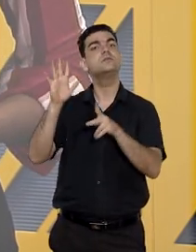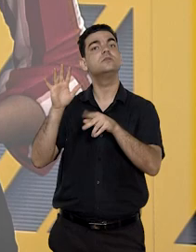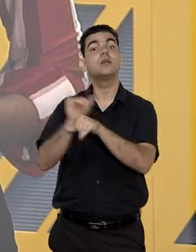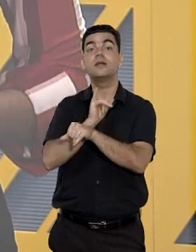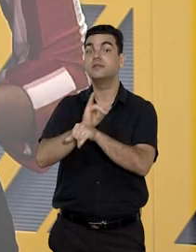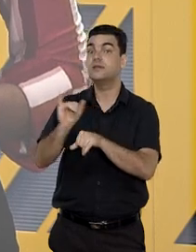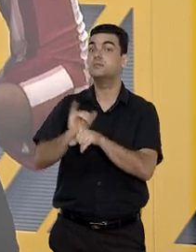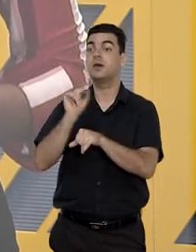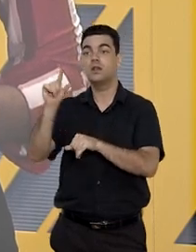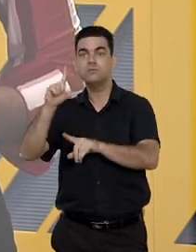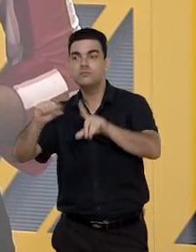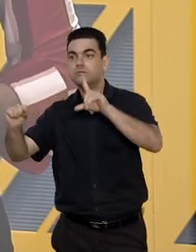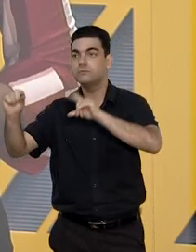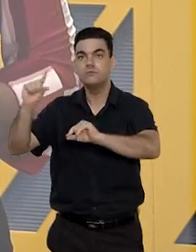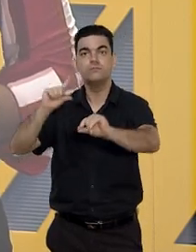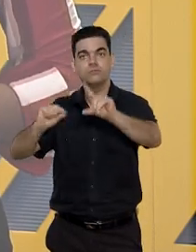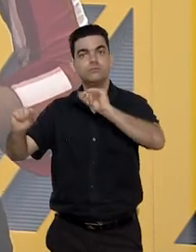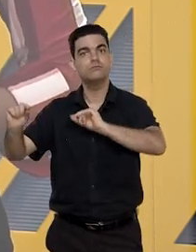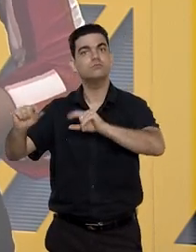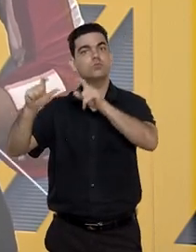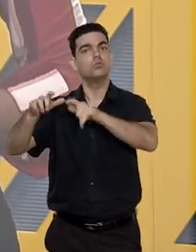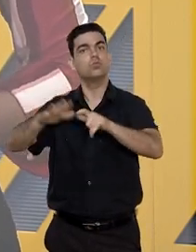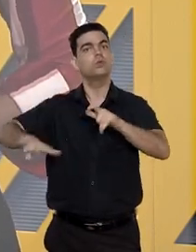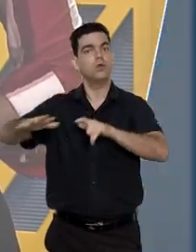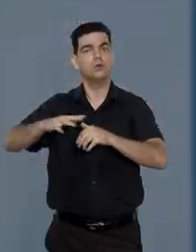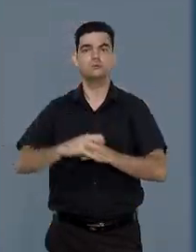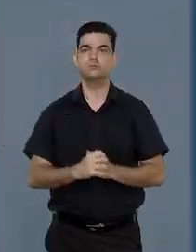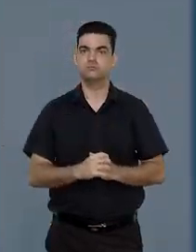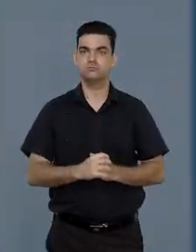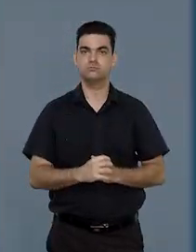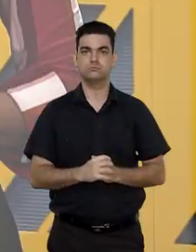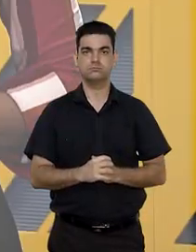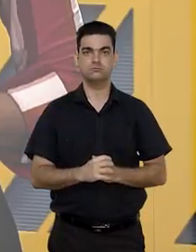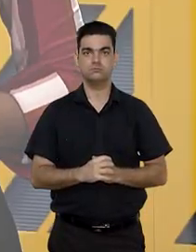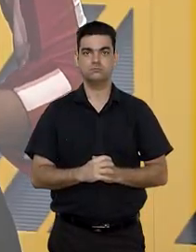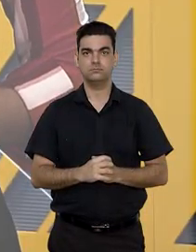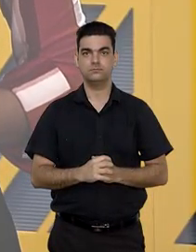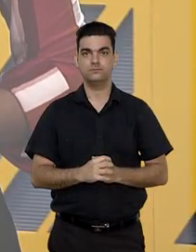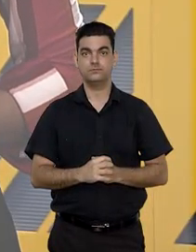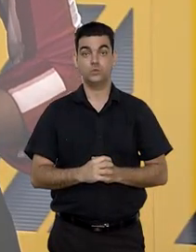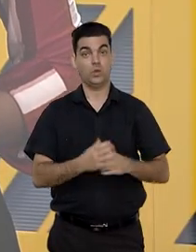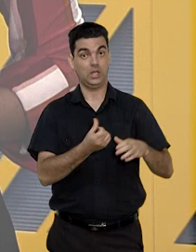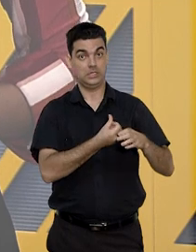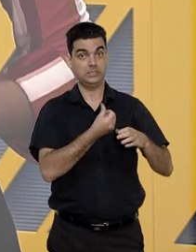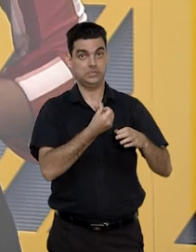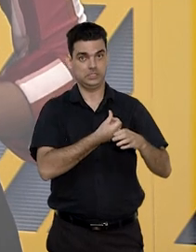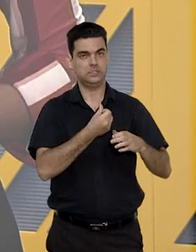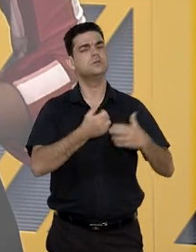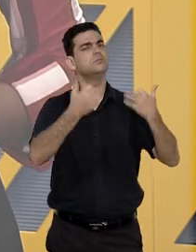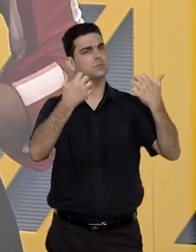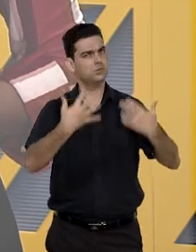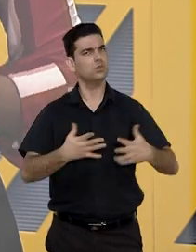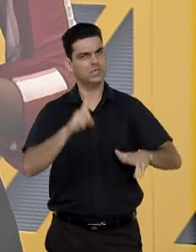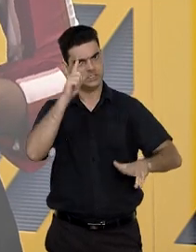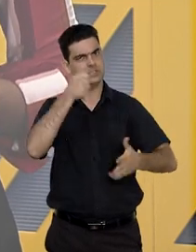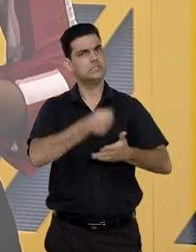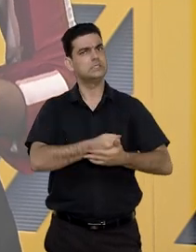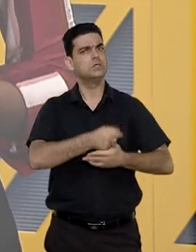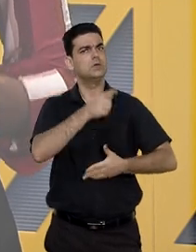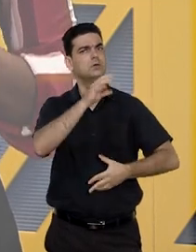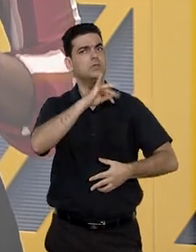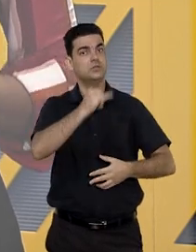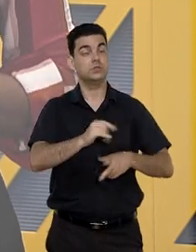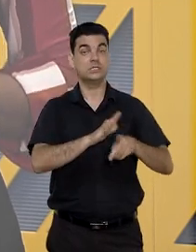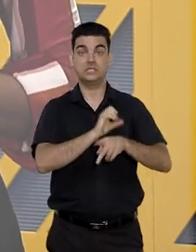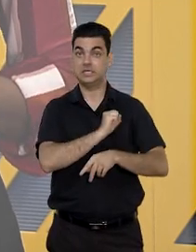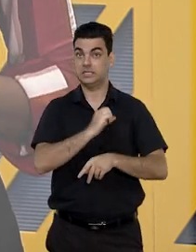adoção de medidas de desocupação integral do autódromo. A sexta turma confirmou decisão do Tribunal de